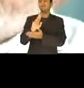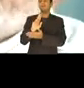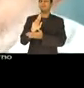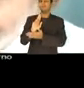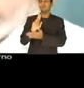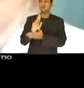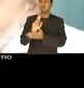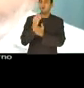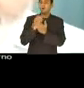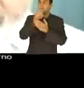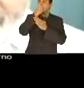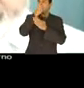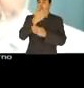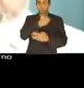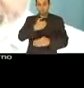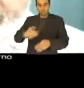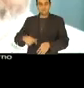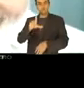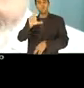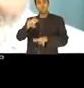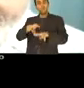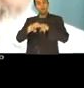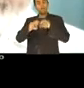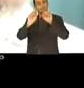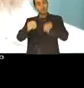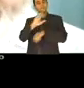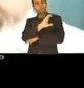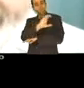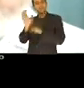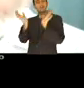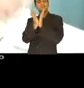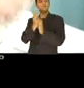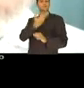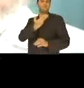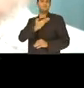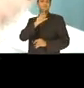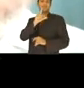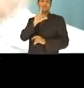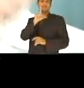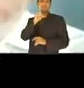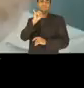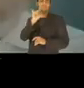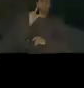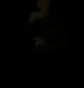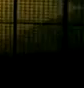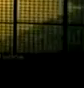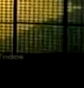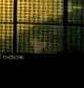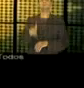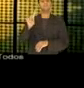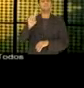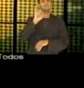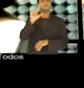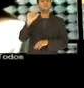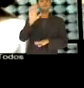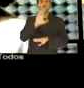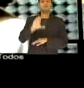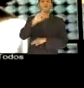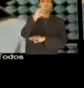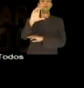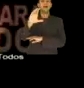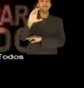errar, grande parte do sucesso do governo está na capacidade de coordenação da companheira Dilma Rousseff. Dilma